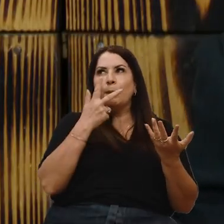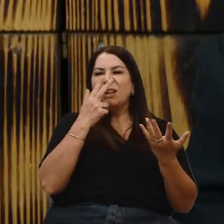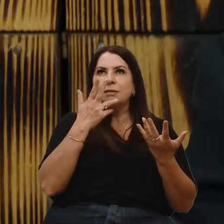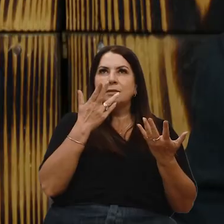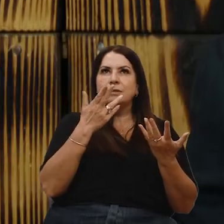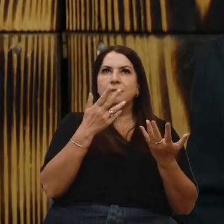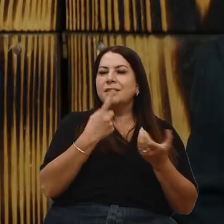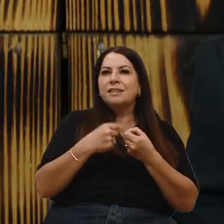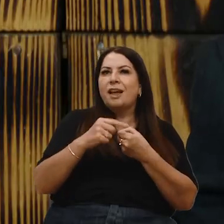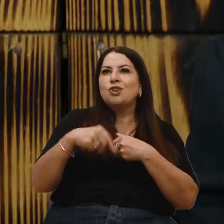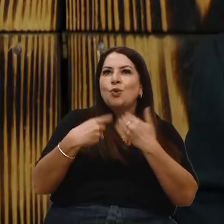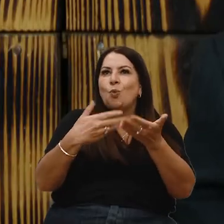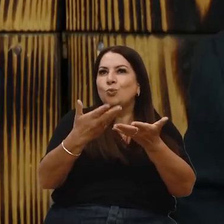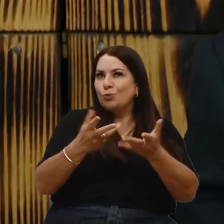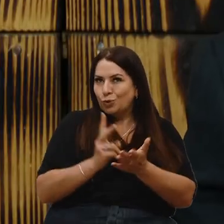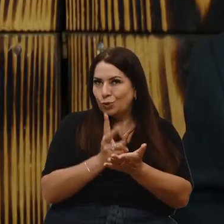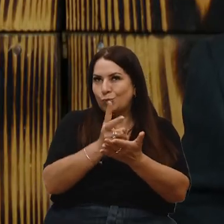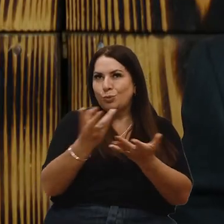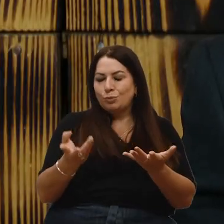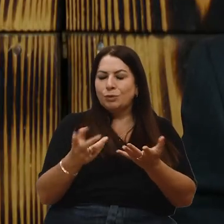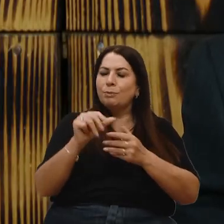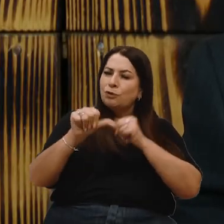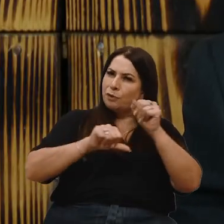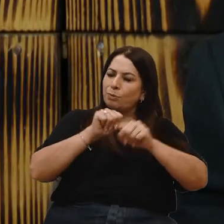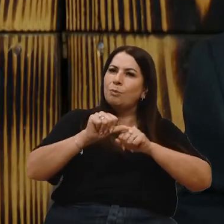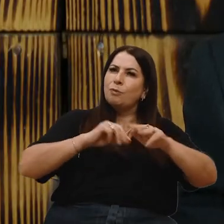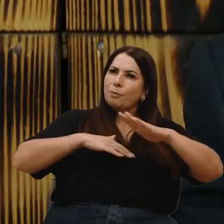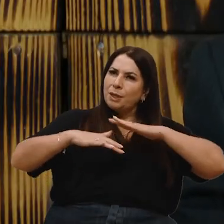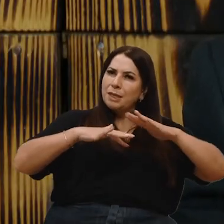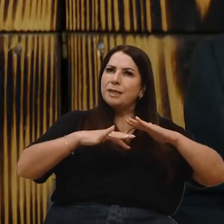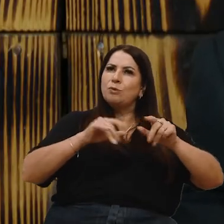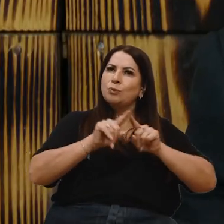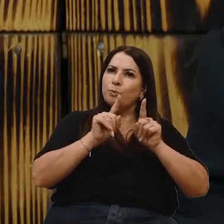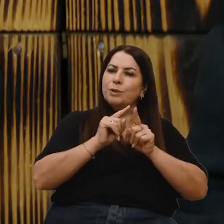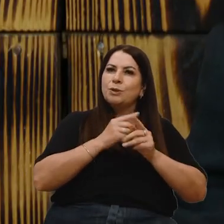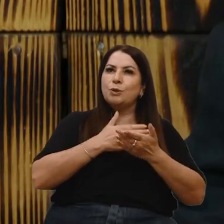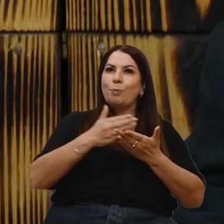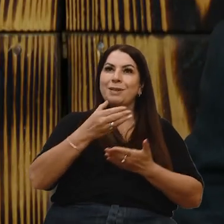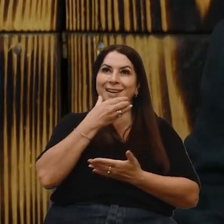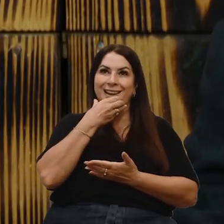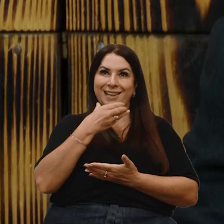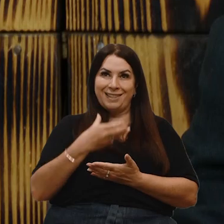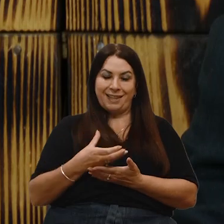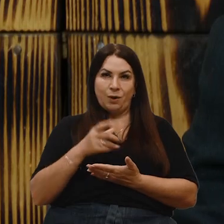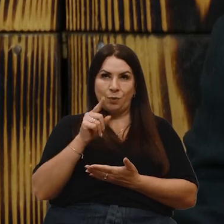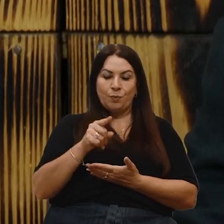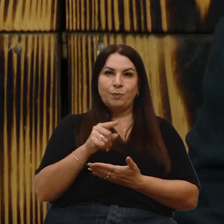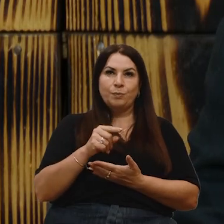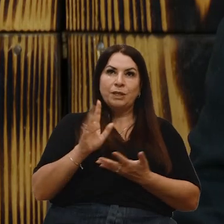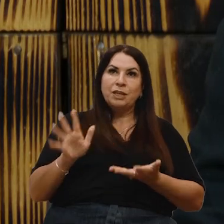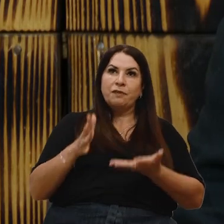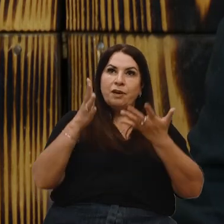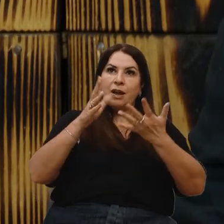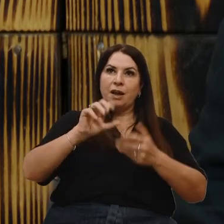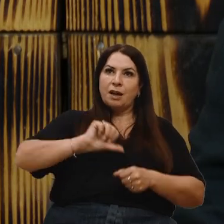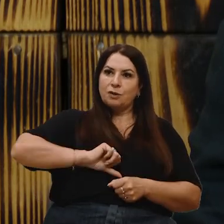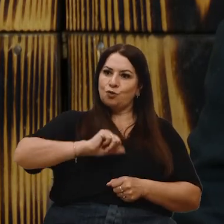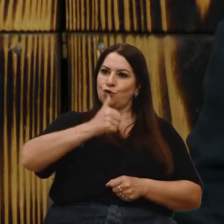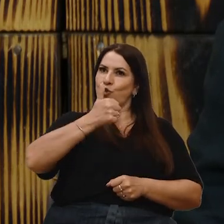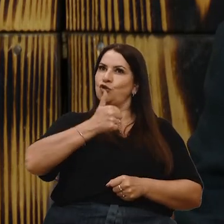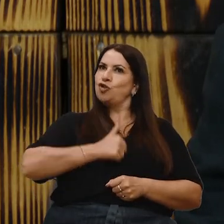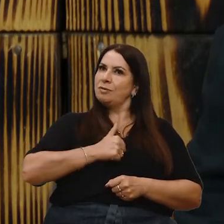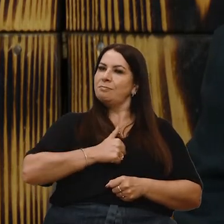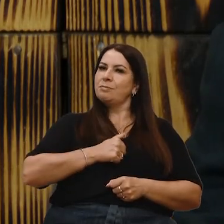que a cidade não continua. Nós tivemos uma grande movimentação, sobretudo a partir do Natal, no sentido de elevar a autoestima